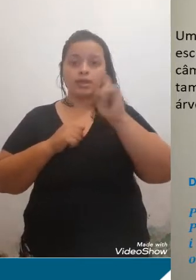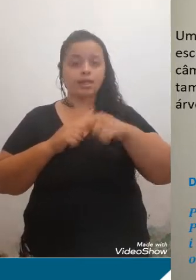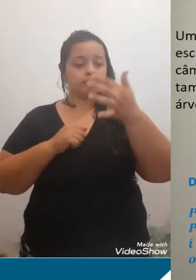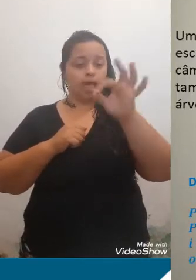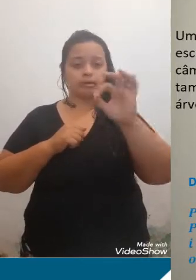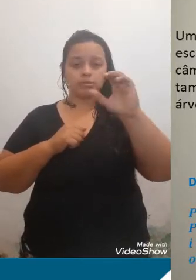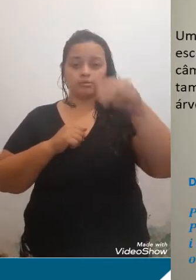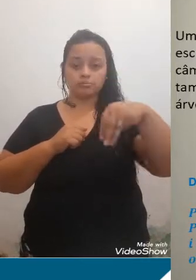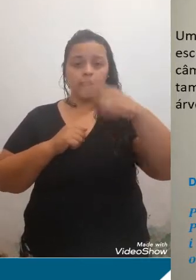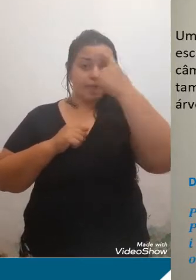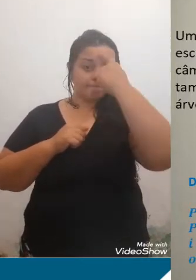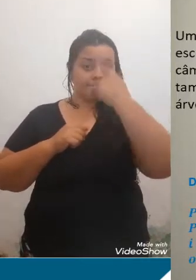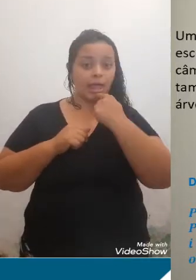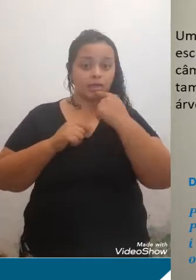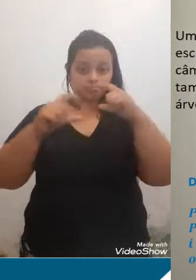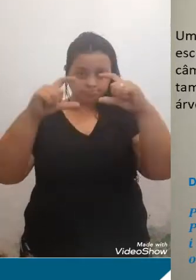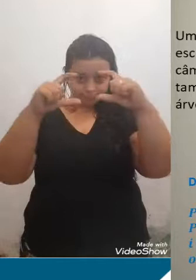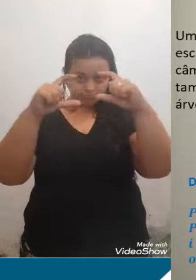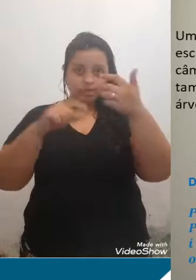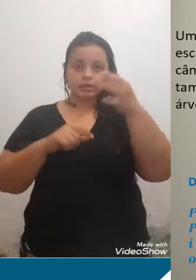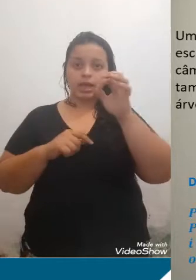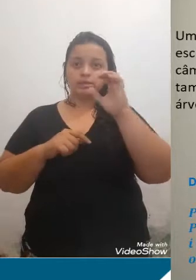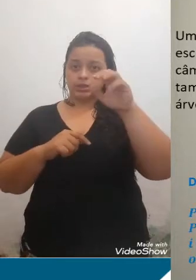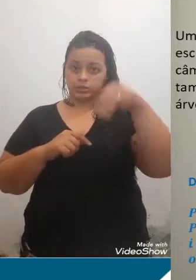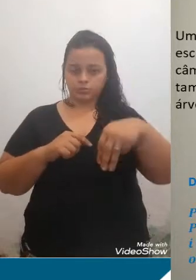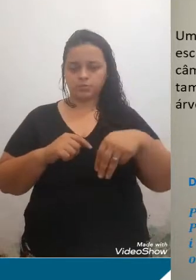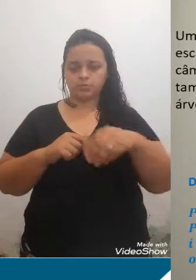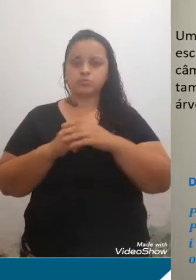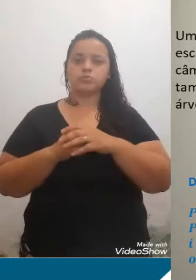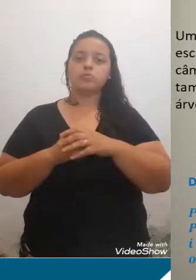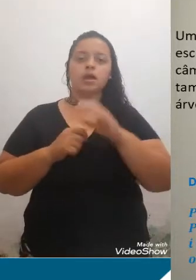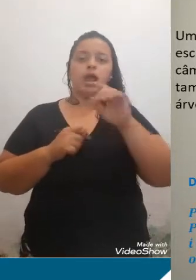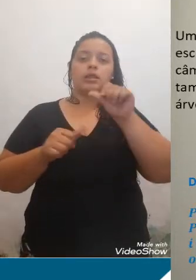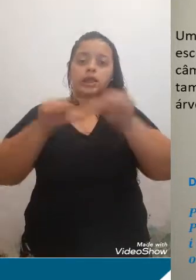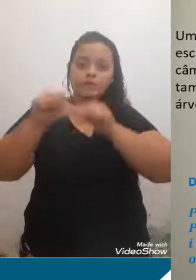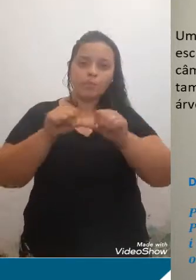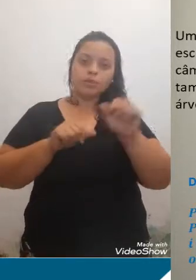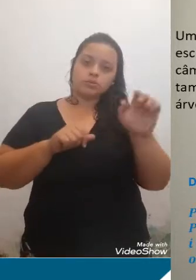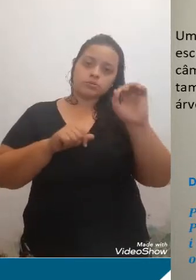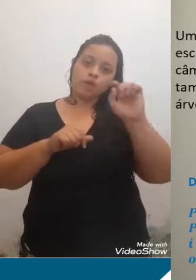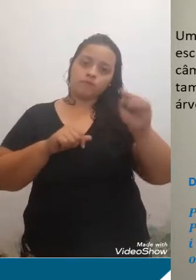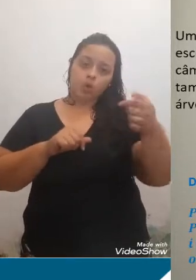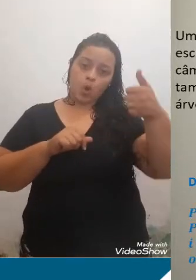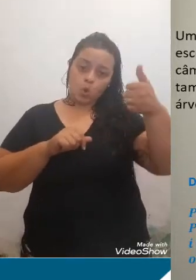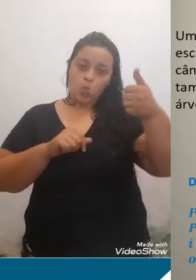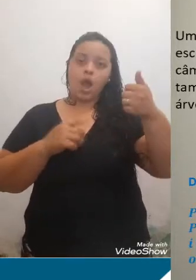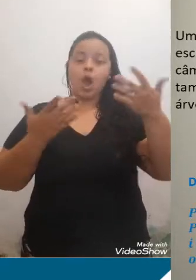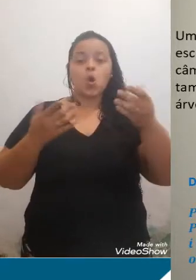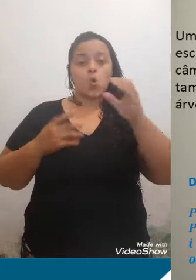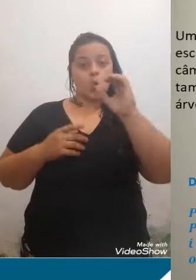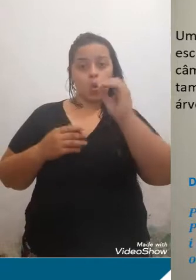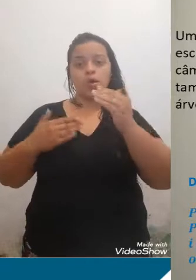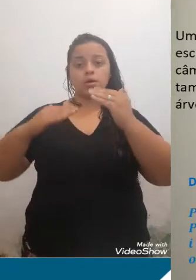O I, 10 centímetros, que é o tamanho da imagem, ok? Então, é 0,1 metros. E o O é o que ele está pedindo